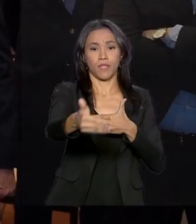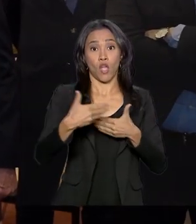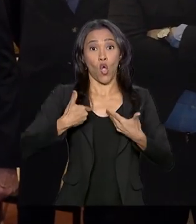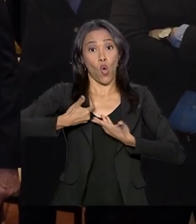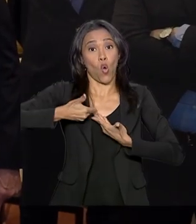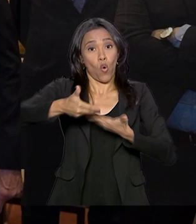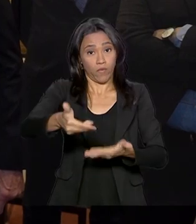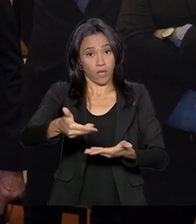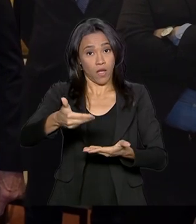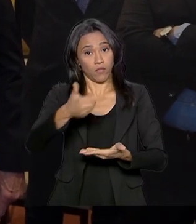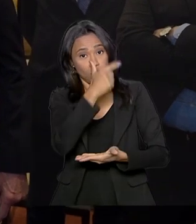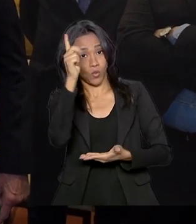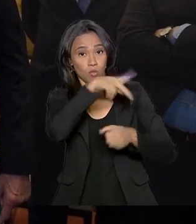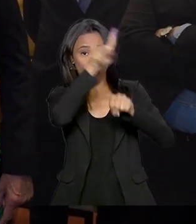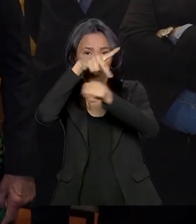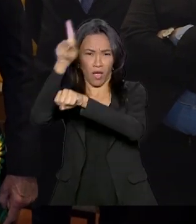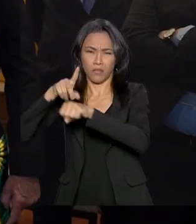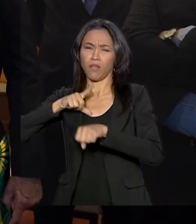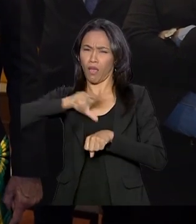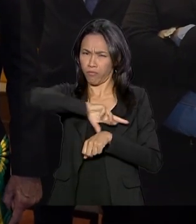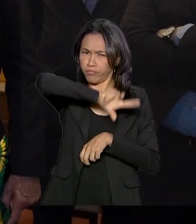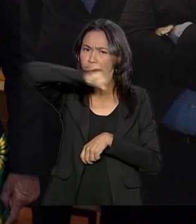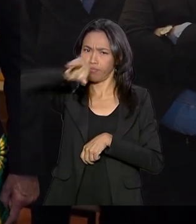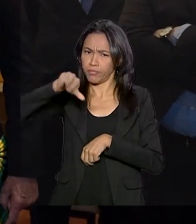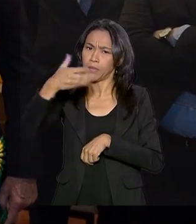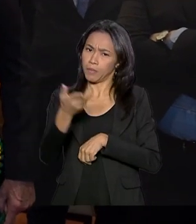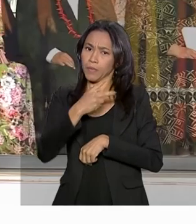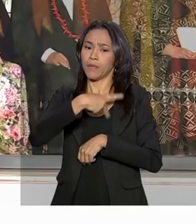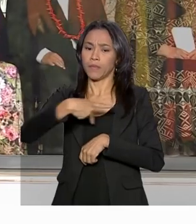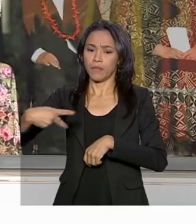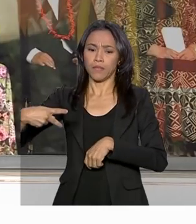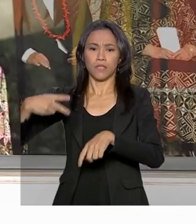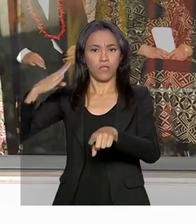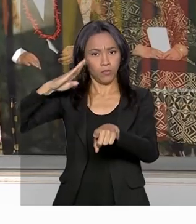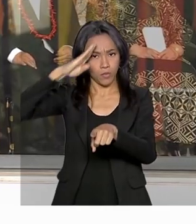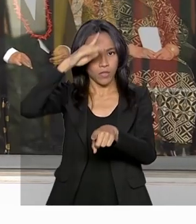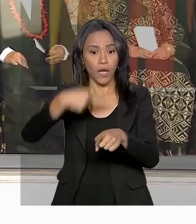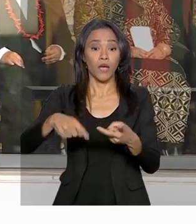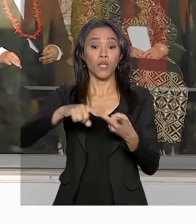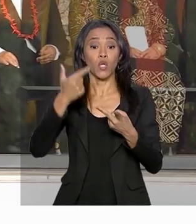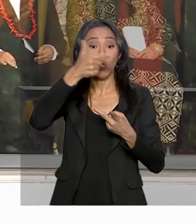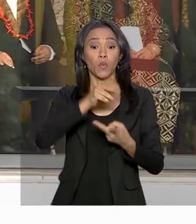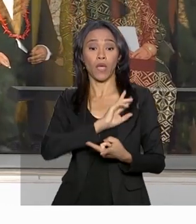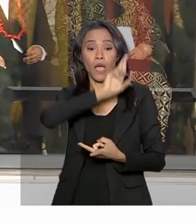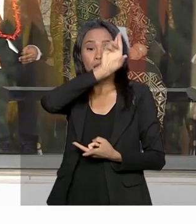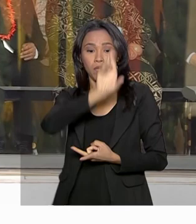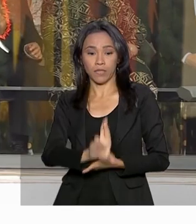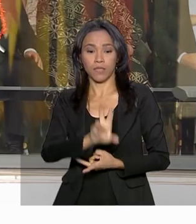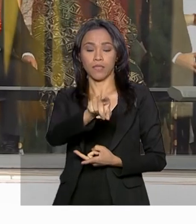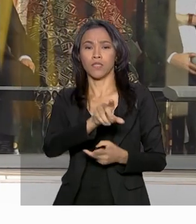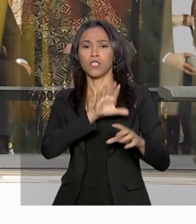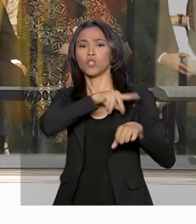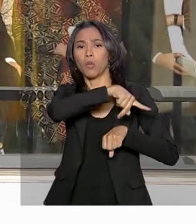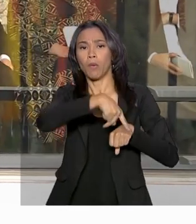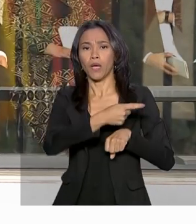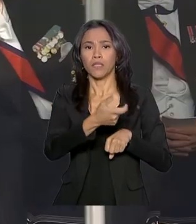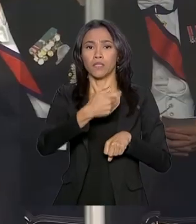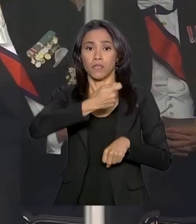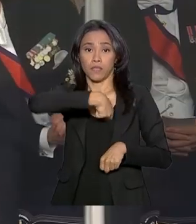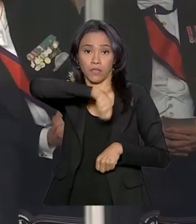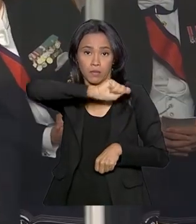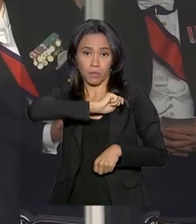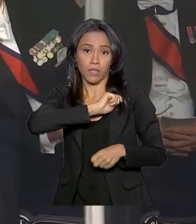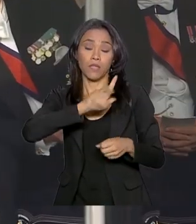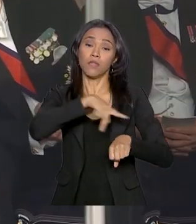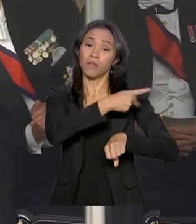convidados estrangeiros, vários chefes de Estado, como Jair Bolsonaro, e representantes das famílias reais, como o rei Felipe da Espanha e